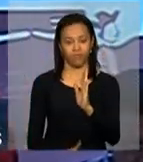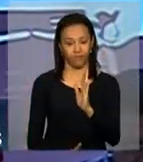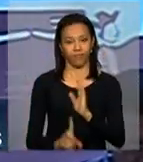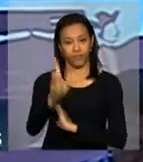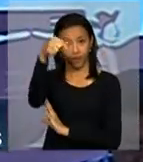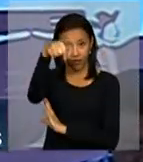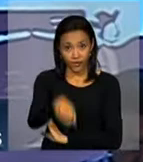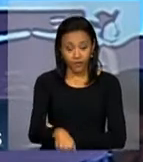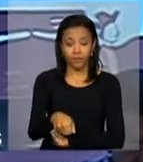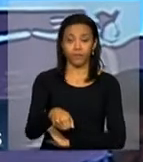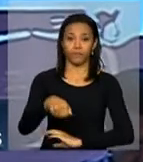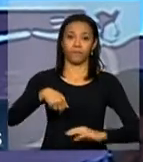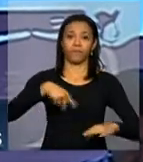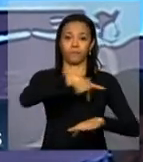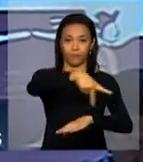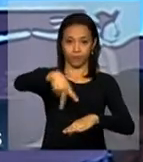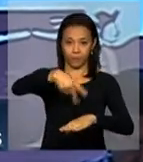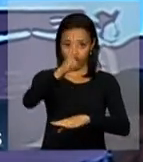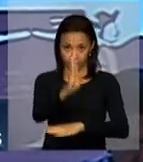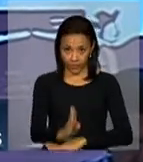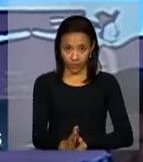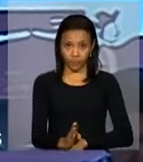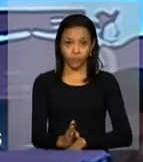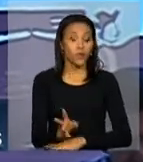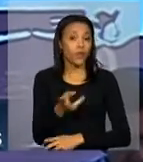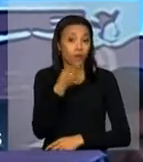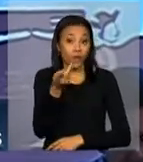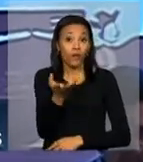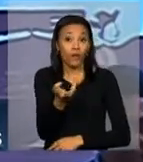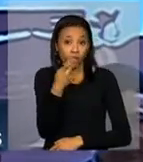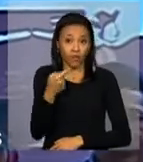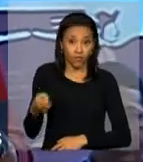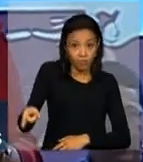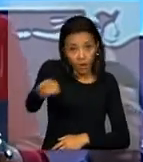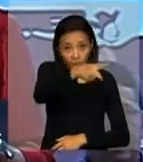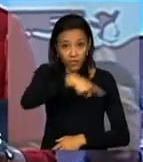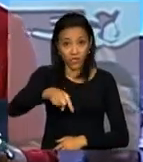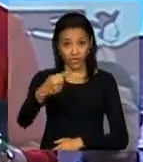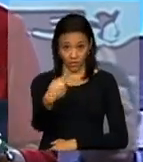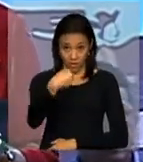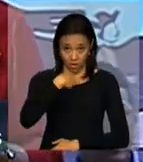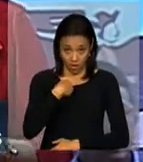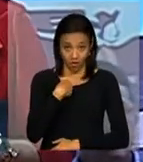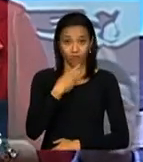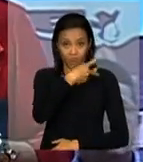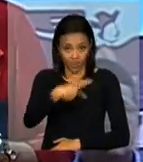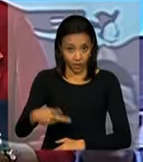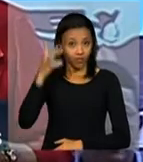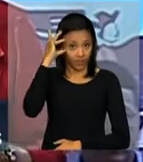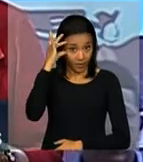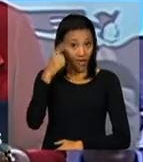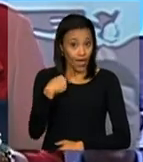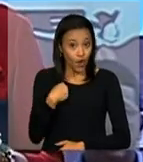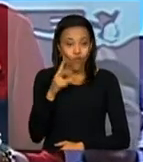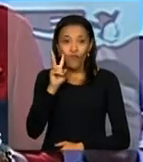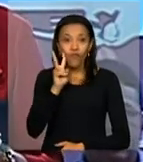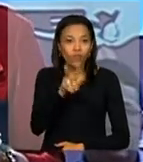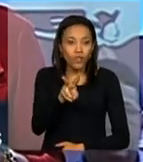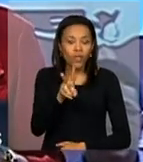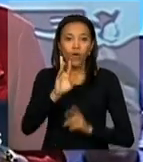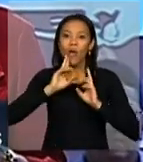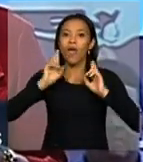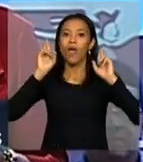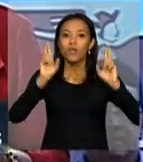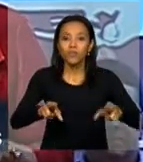aqui, eu quero dizer para vocês que essa presidenta aqui ouviu claramente a voz